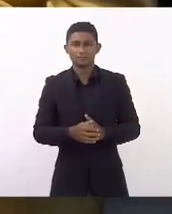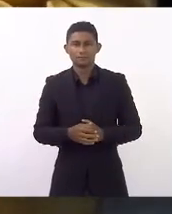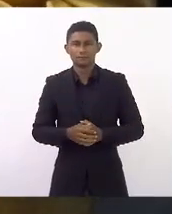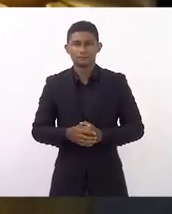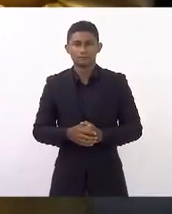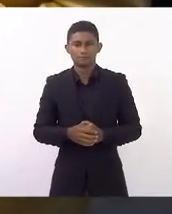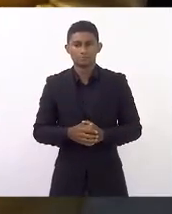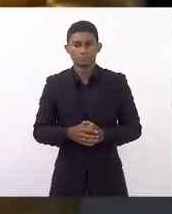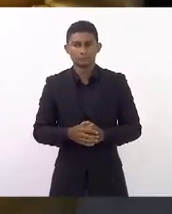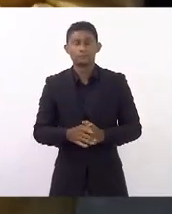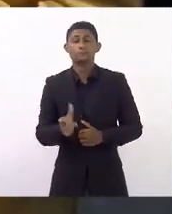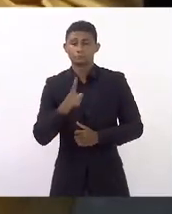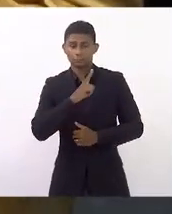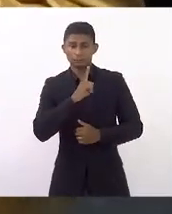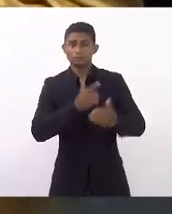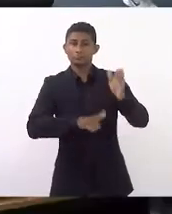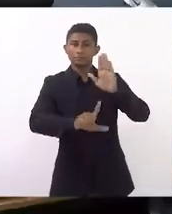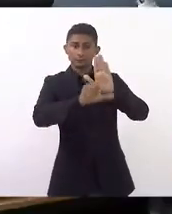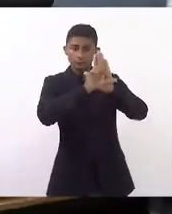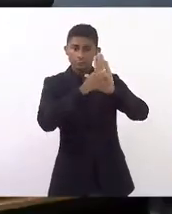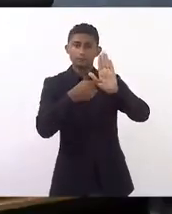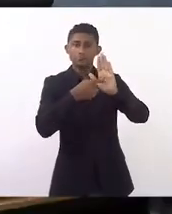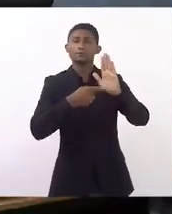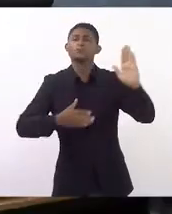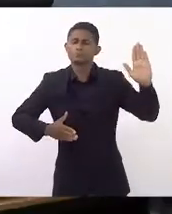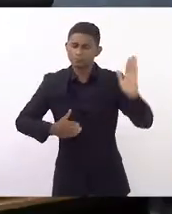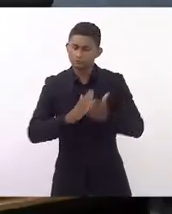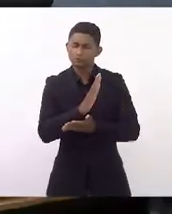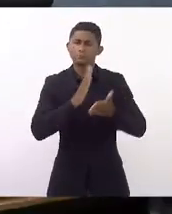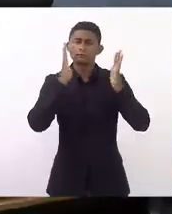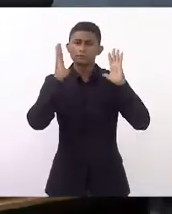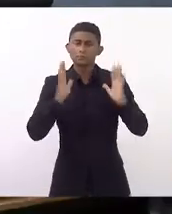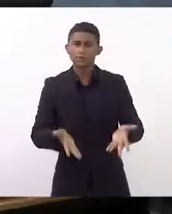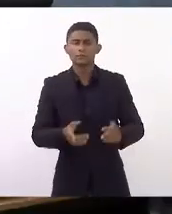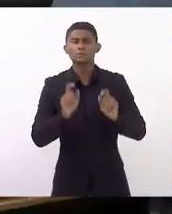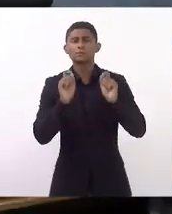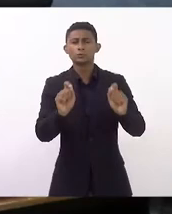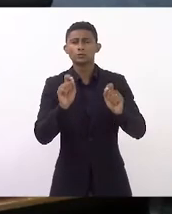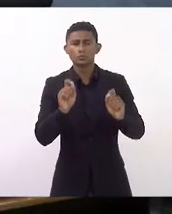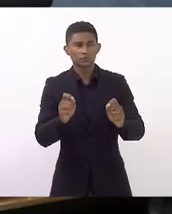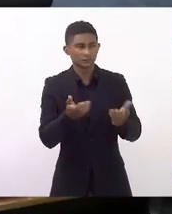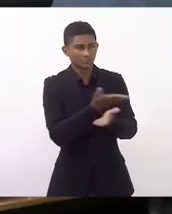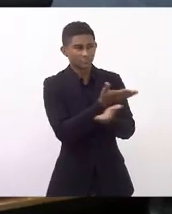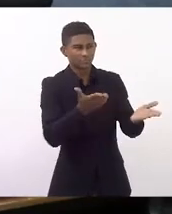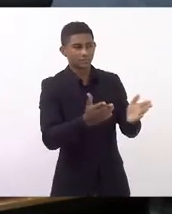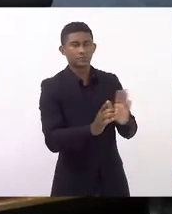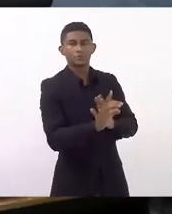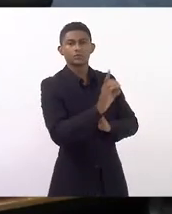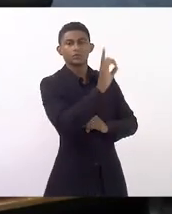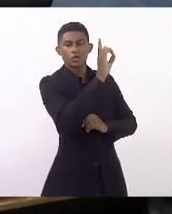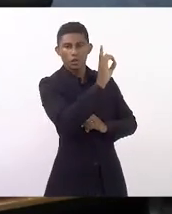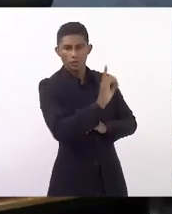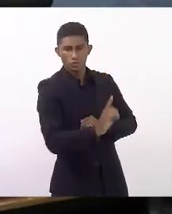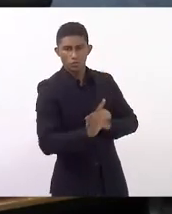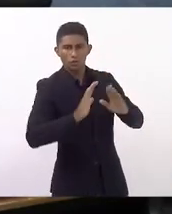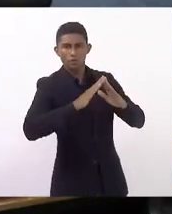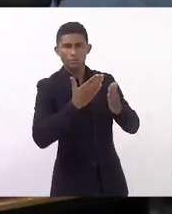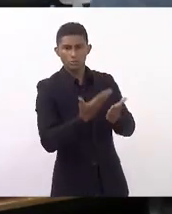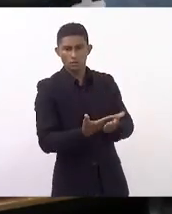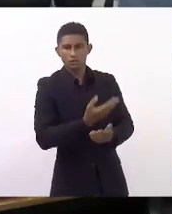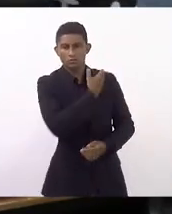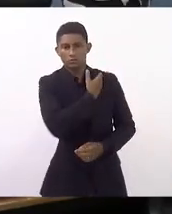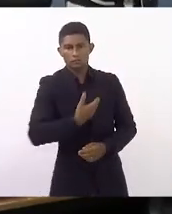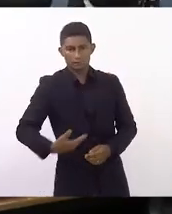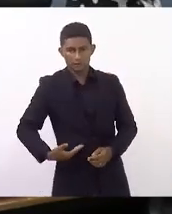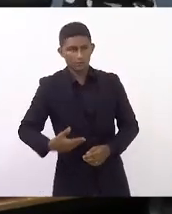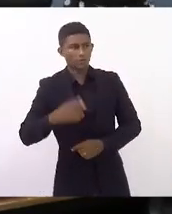Márcio, há uma lei já aprovada em vigor de valorização dos diretores das escolas públicas.